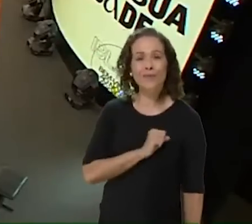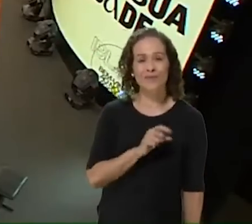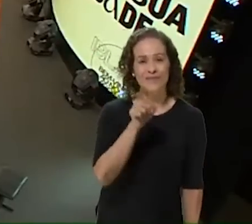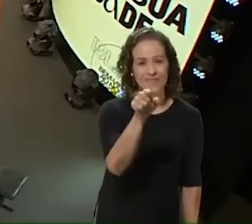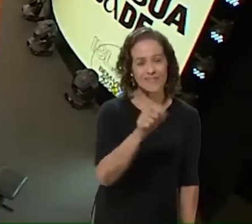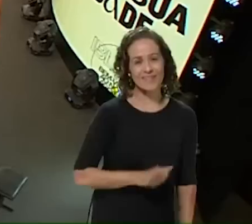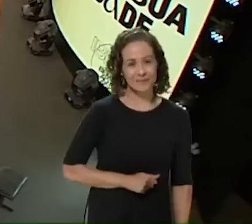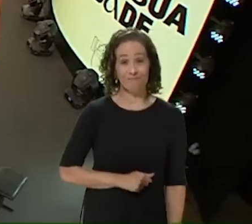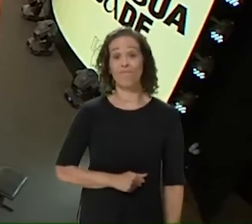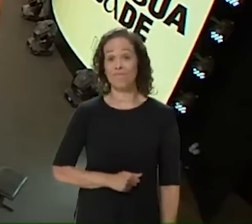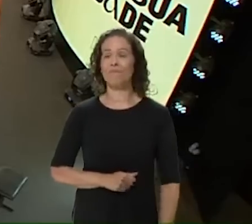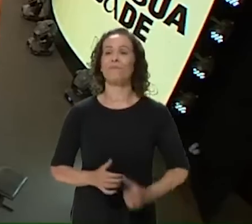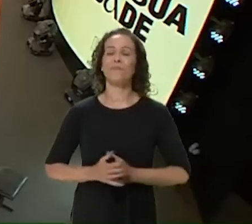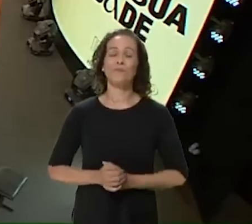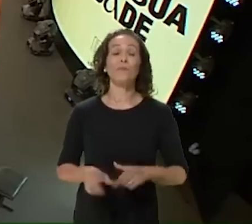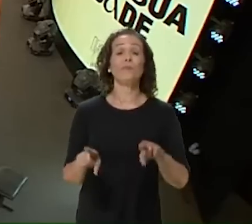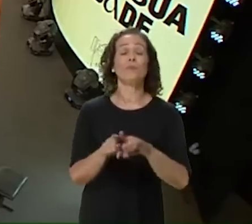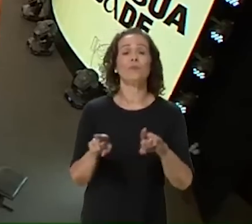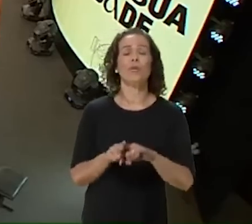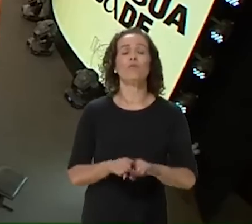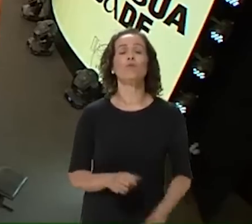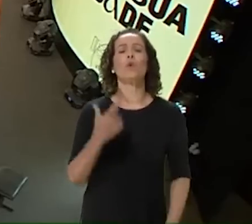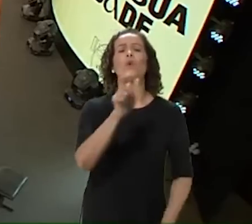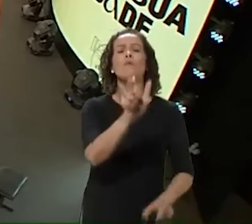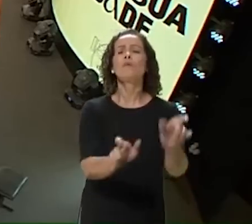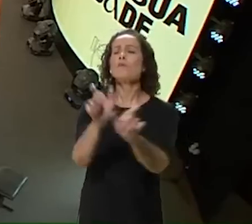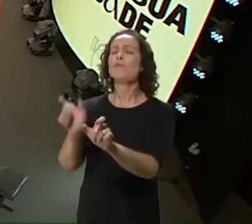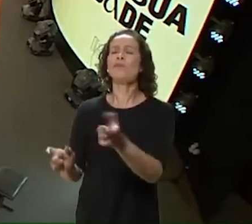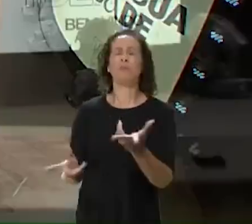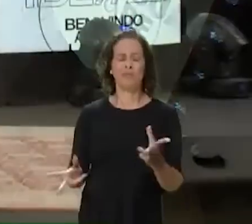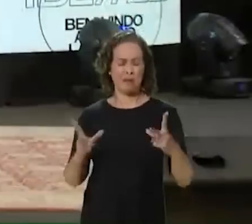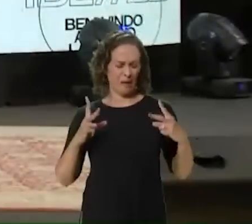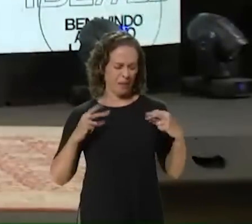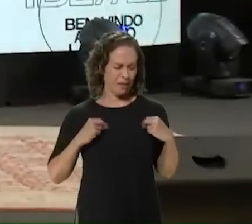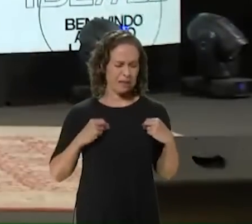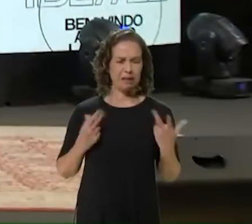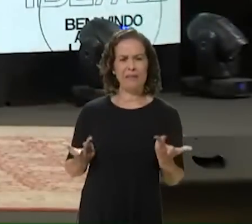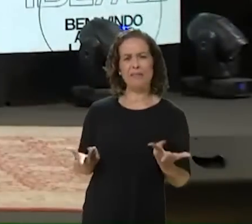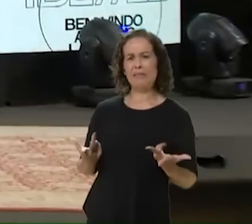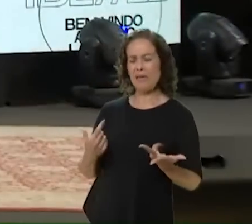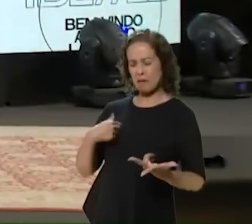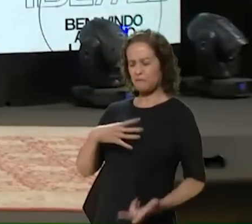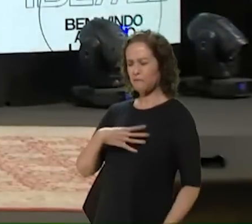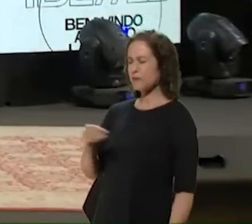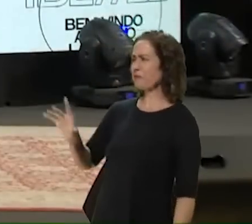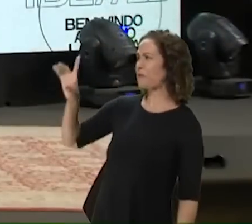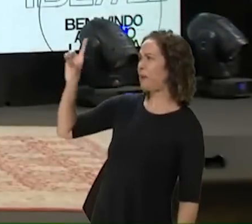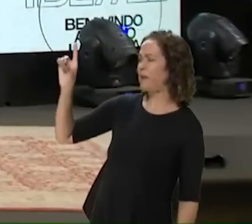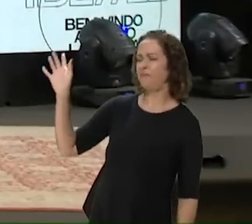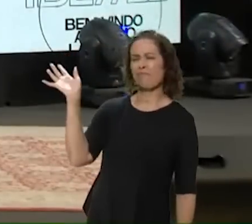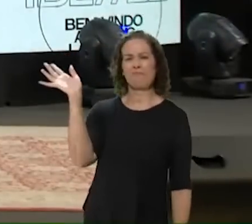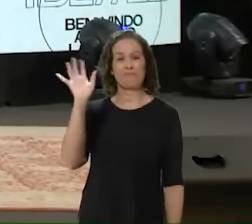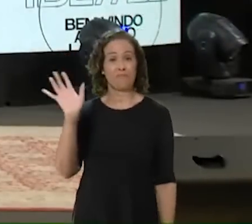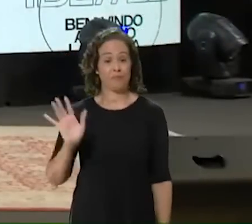O que mais? Outros não se acham merecedores do título de filho amado devido aos seus pecados e culpa, e fazem igual o